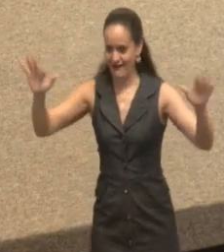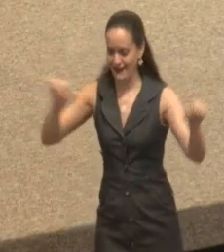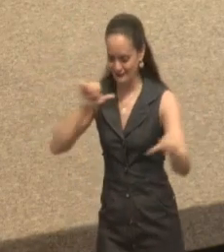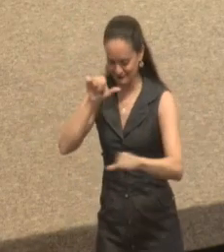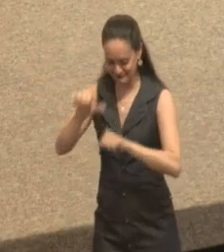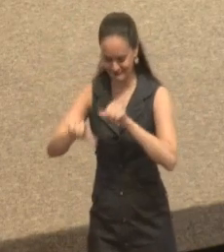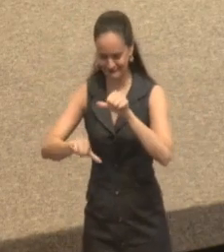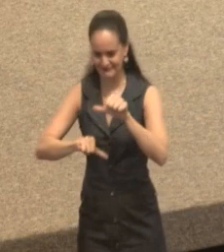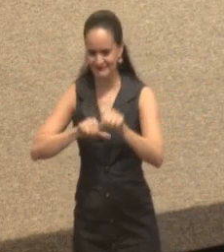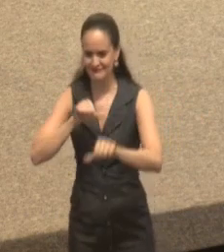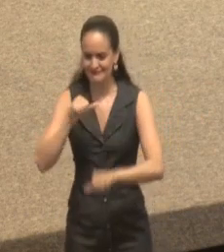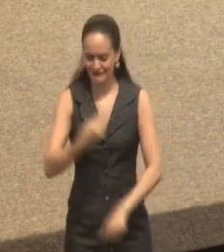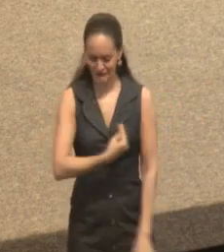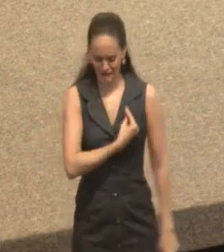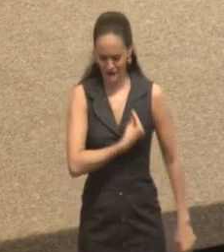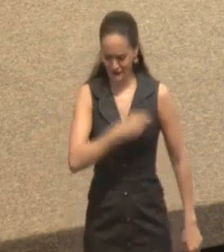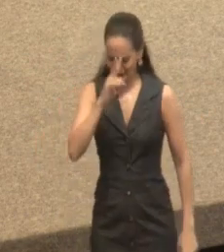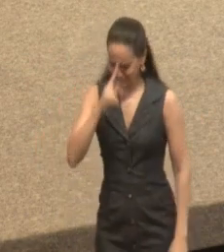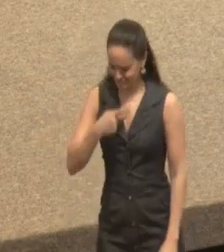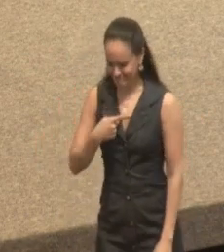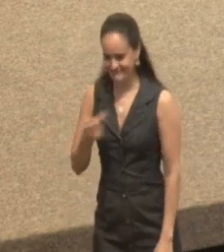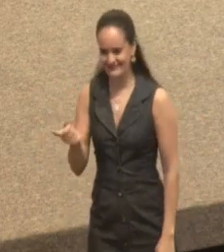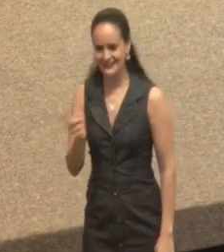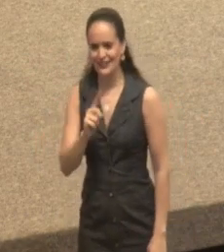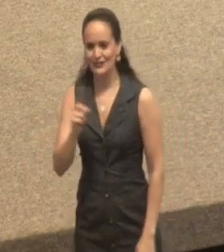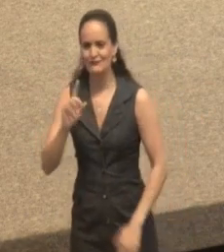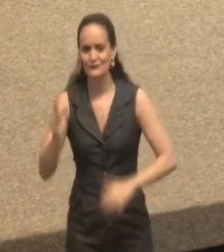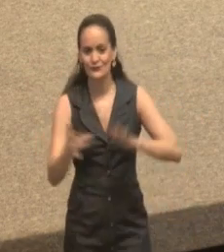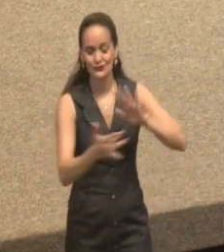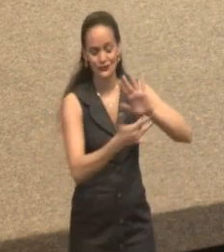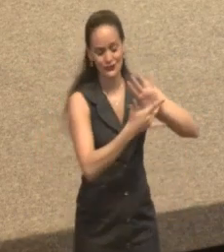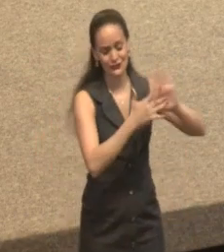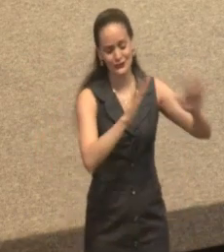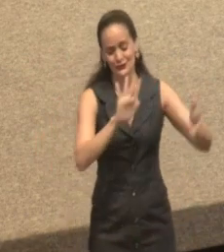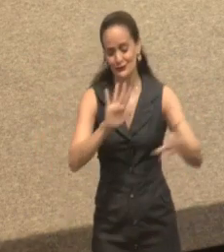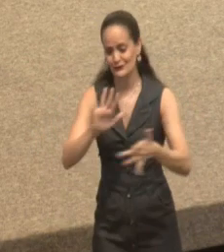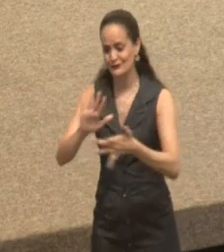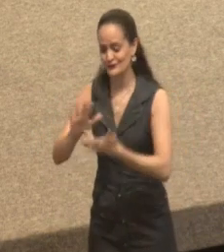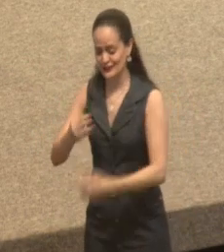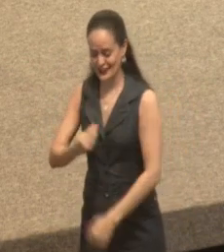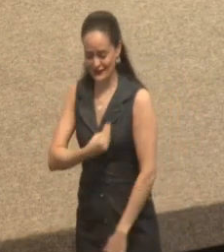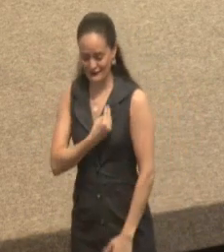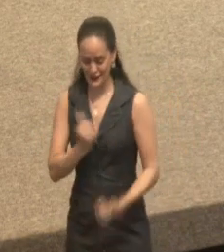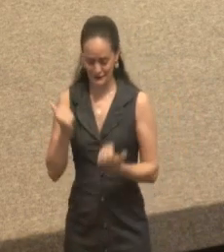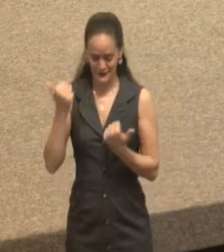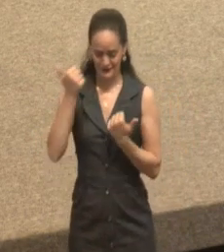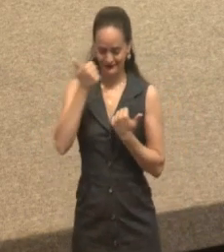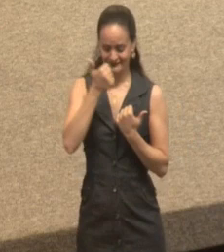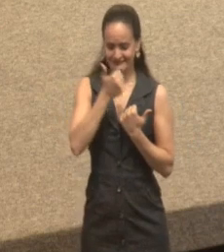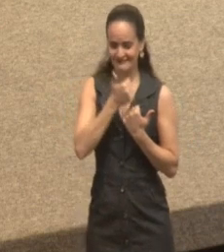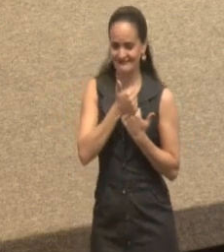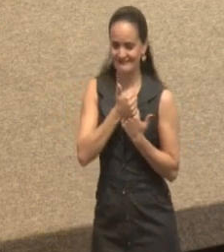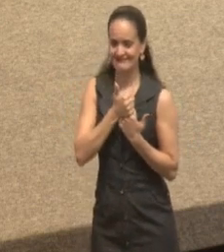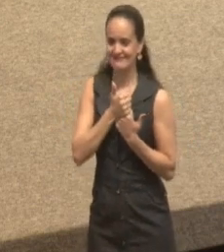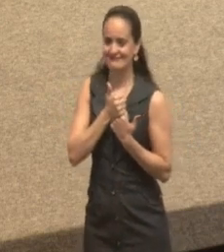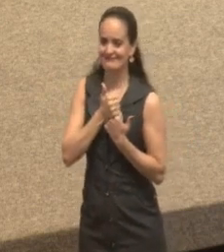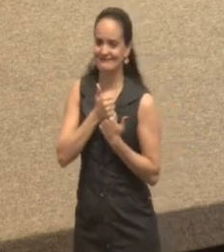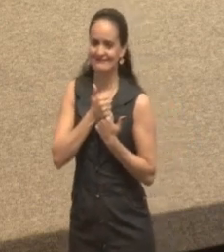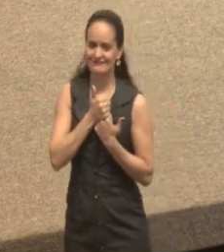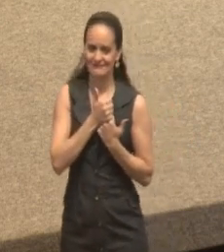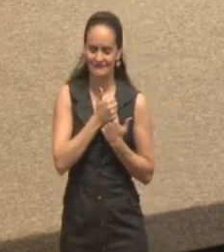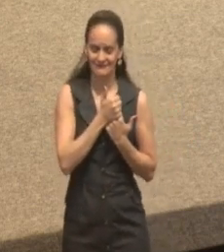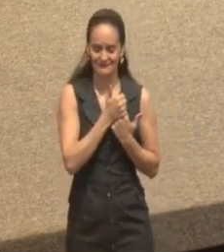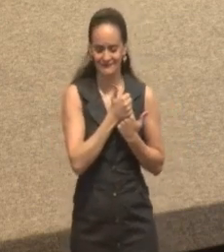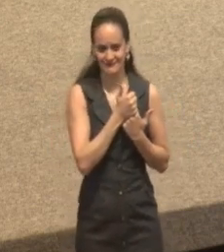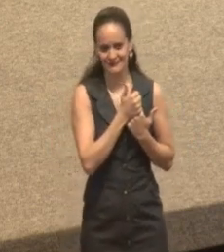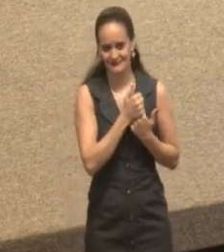aconteceu. Vivo não mais eu, Cristo vive em